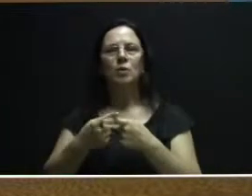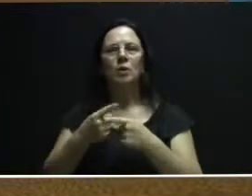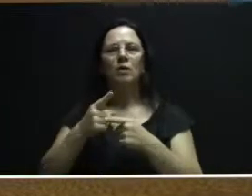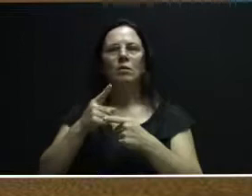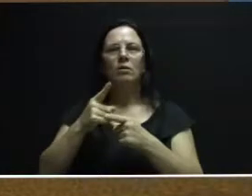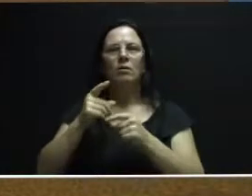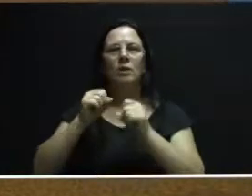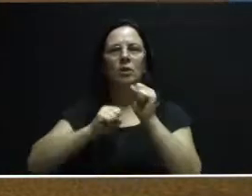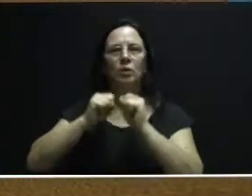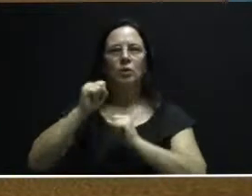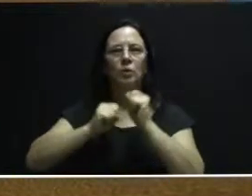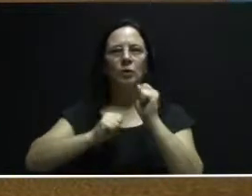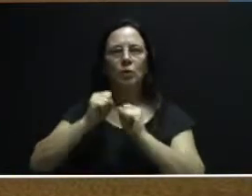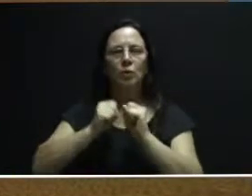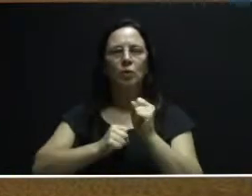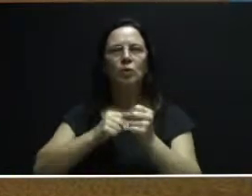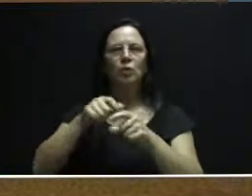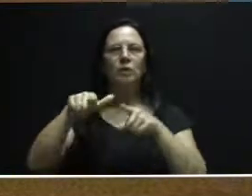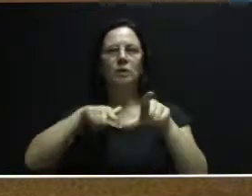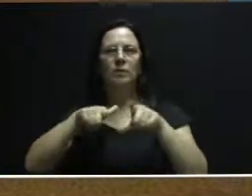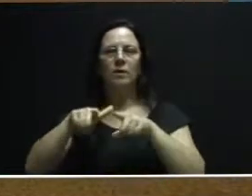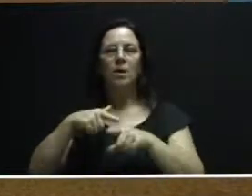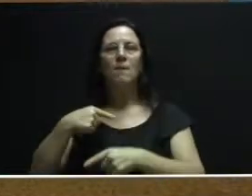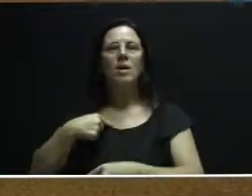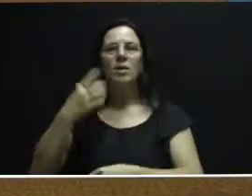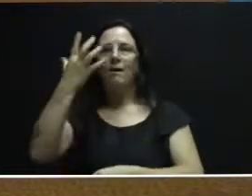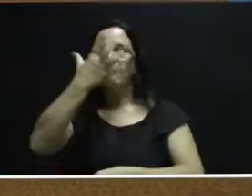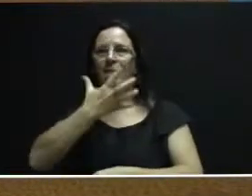tempo, mas a minha paixão sempre foi a educação física.